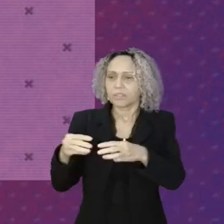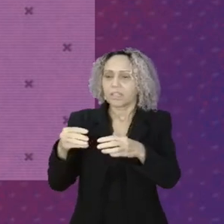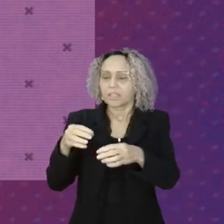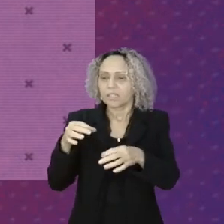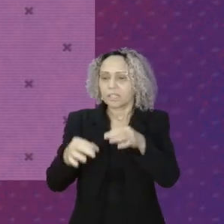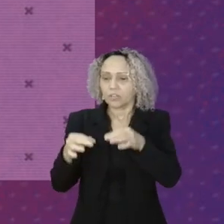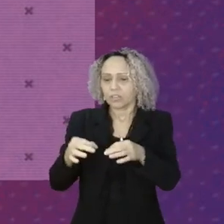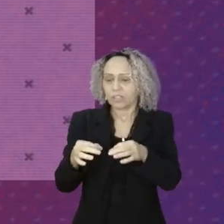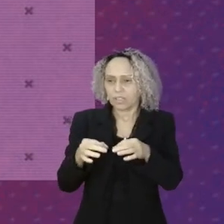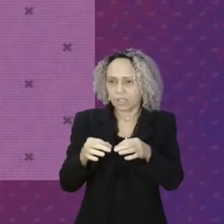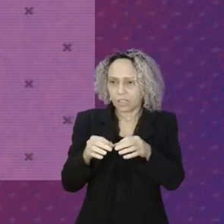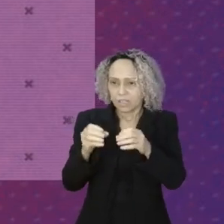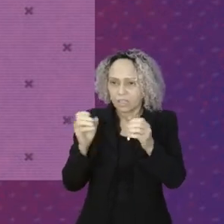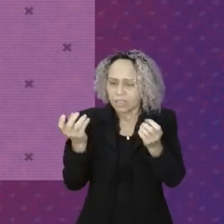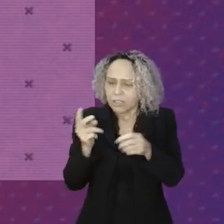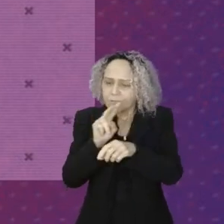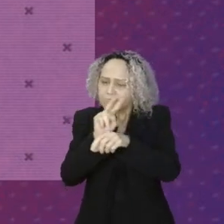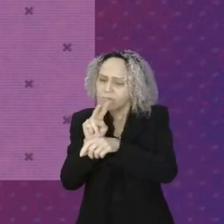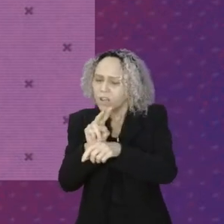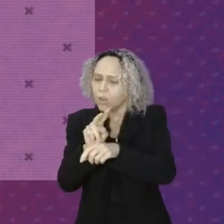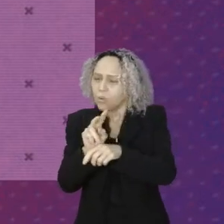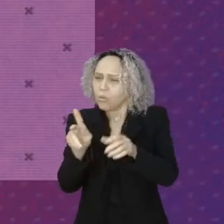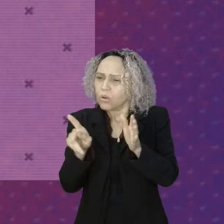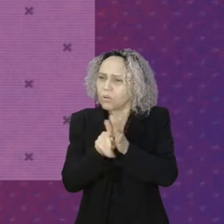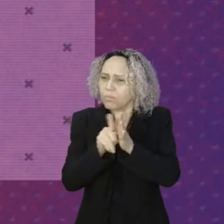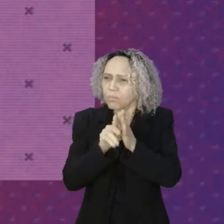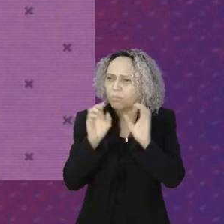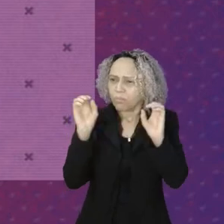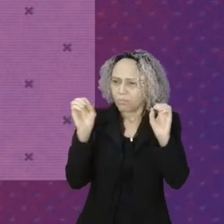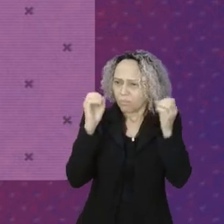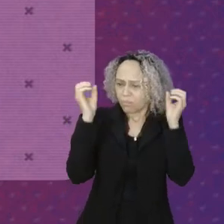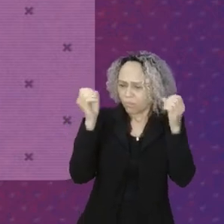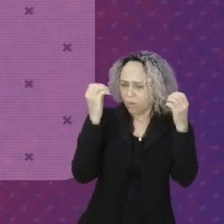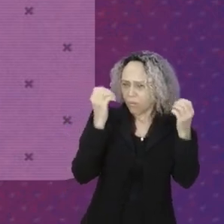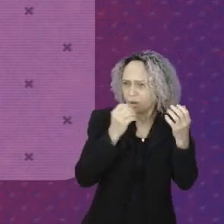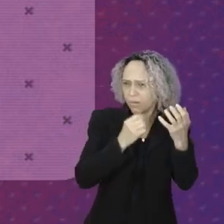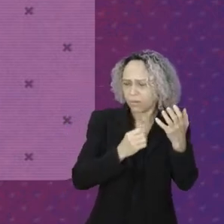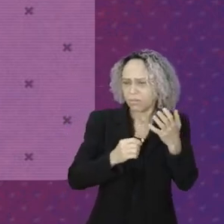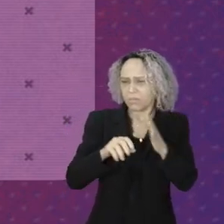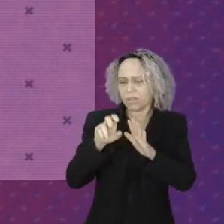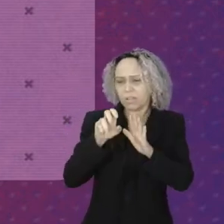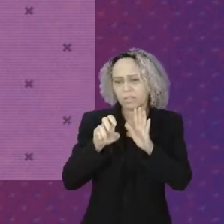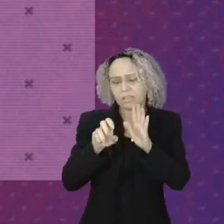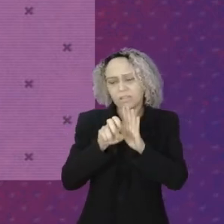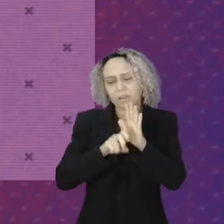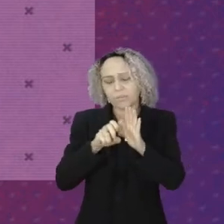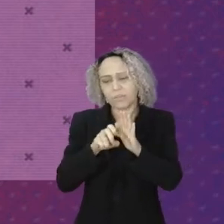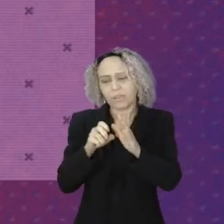da Penha é uma forma de prevenção ao feminicídio no Brasil.